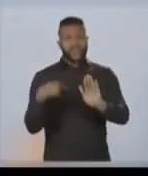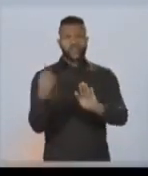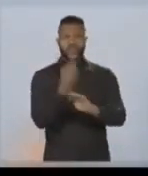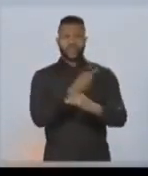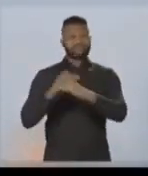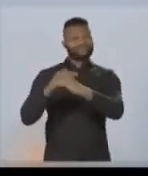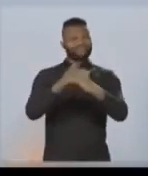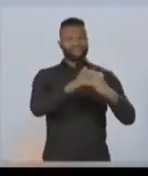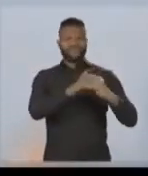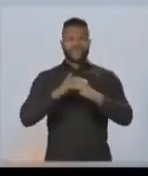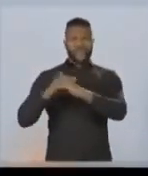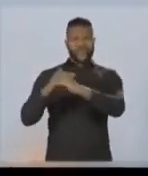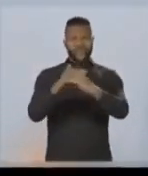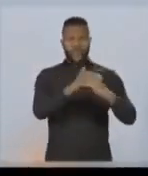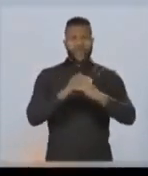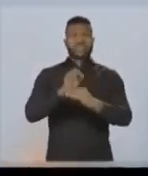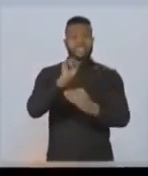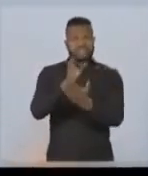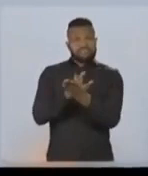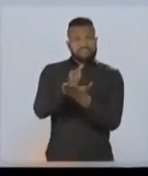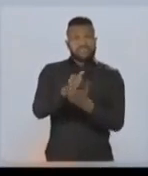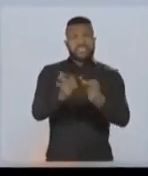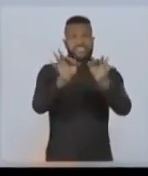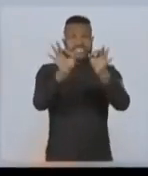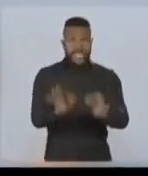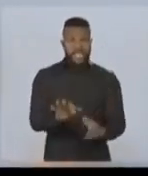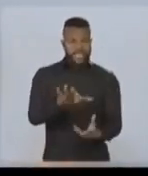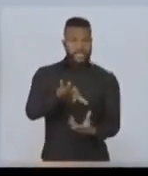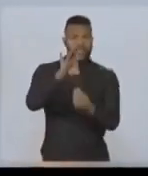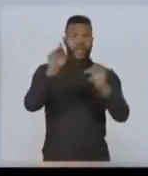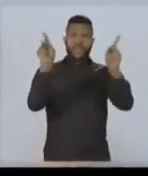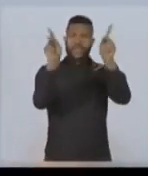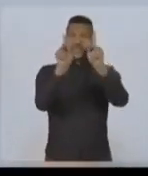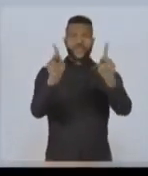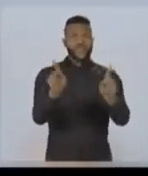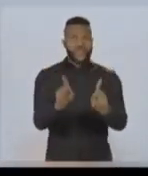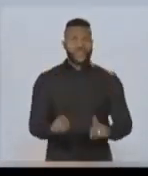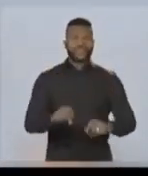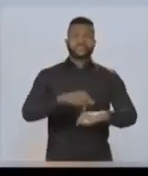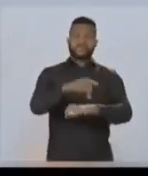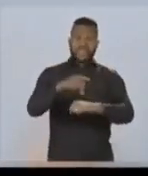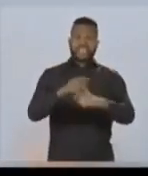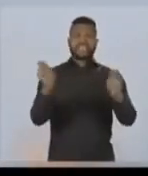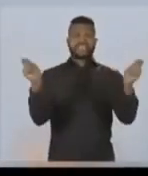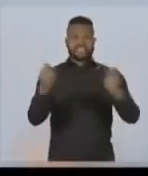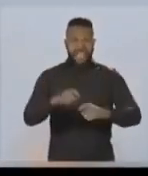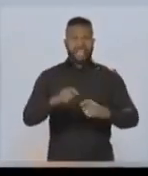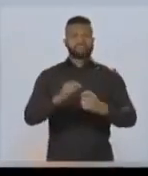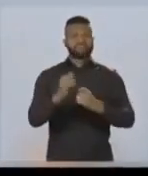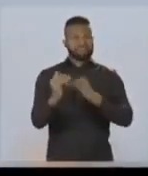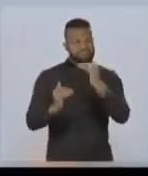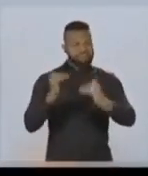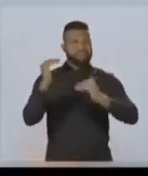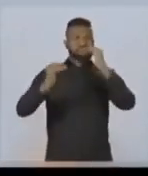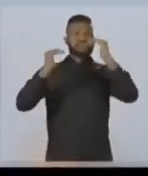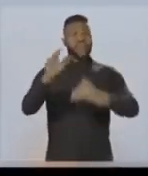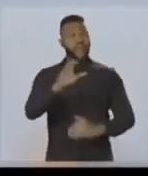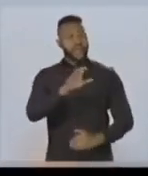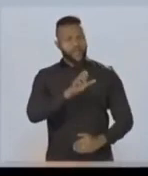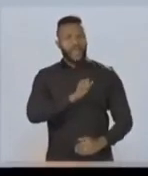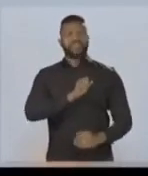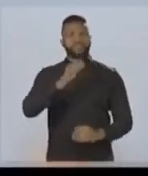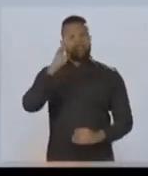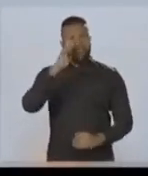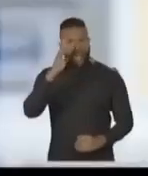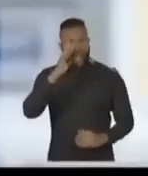somos inferiores a ninguém. Quando andamos no rumo certo, com democracia e paz, essa nação é capaz de brilhar, ser querida e